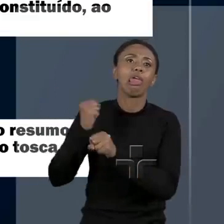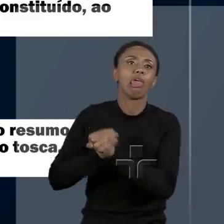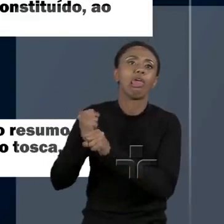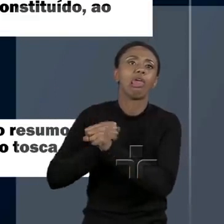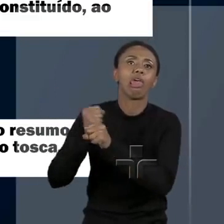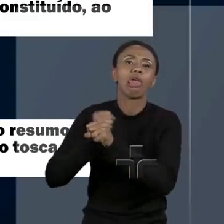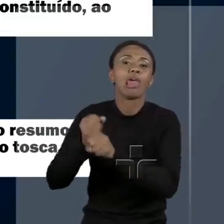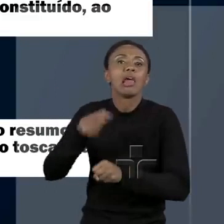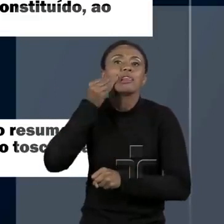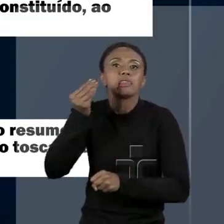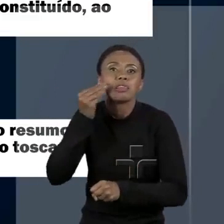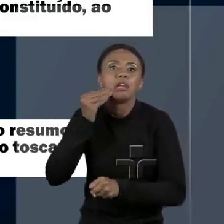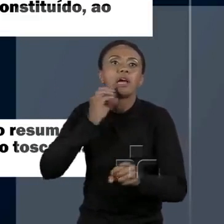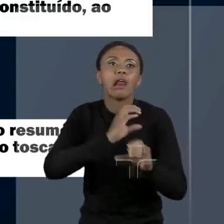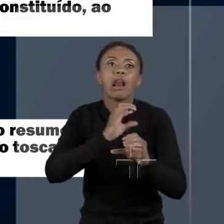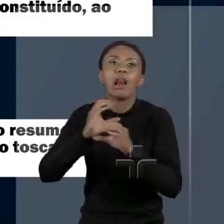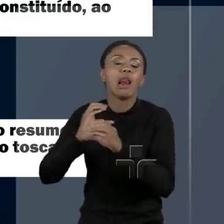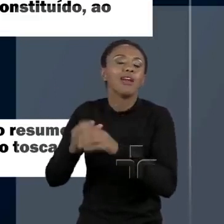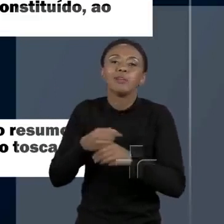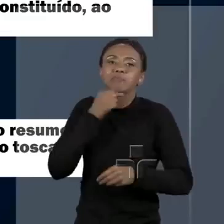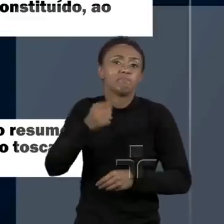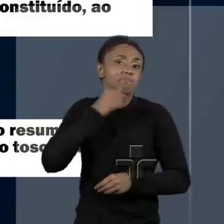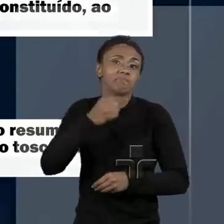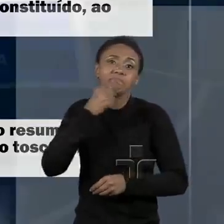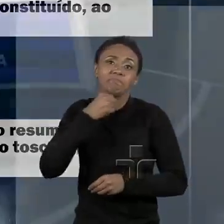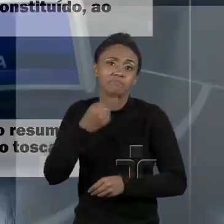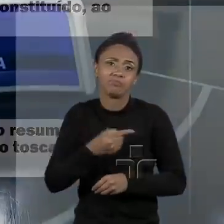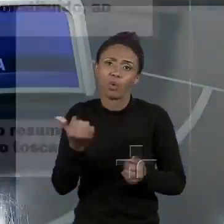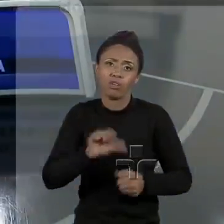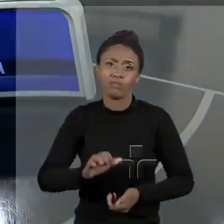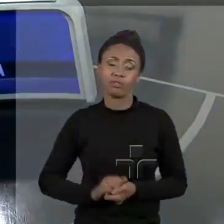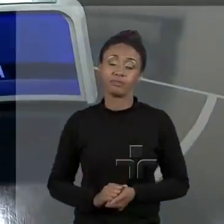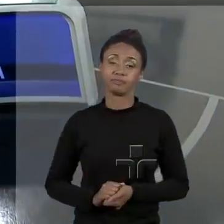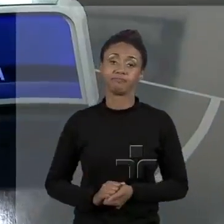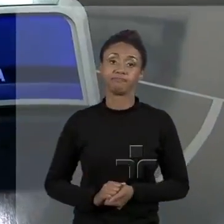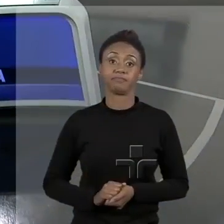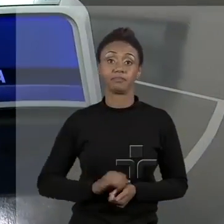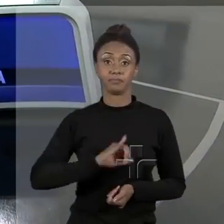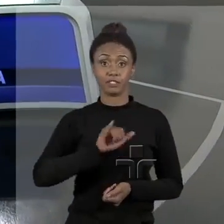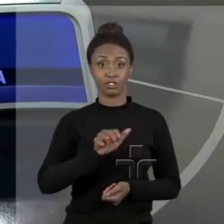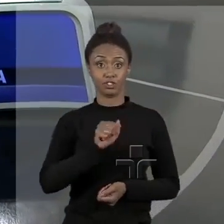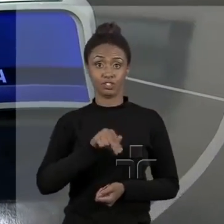ridícula, para resumir. Deputada Janaína. Olha, eu sou uma pessoa otimista,